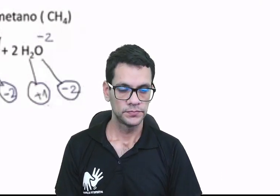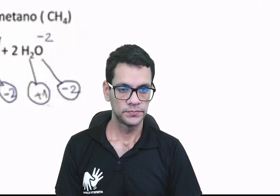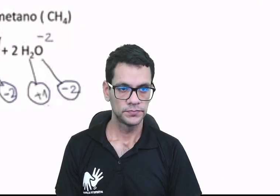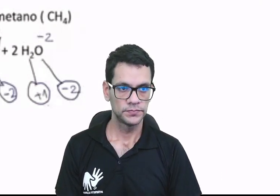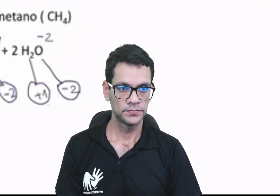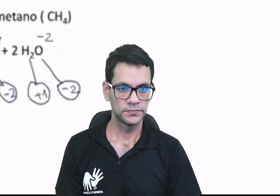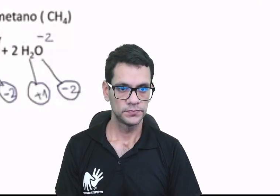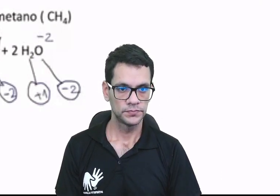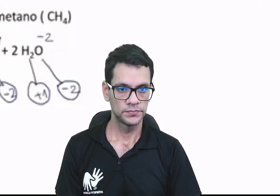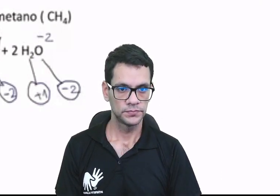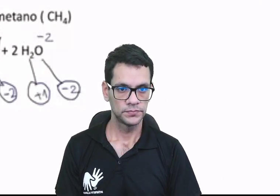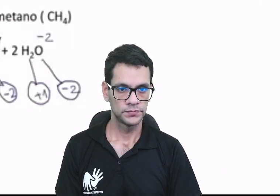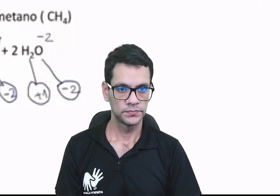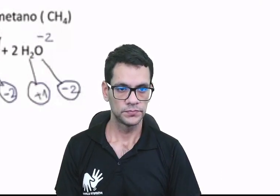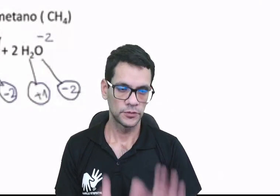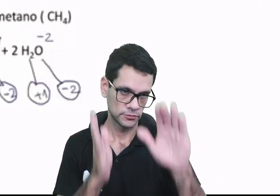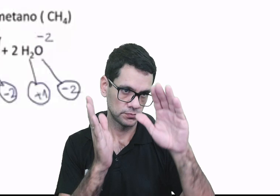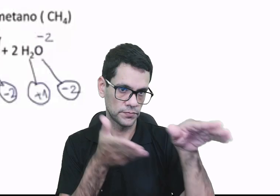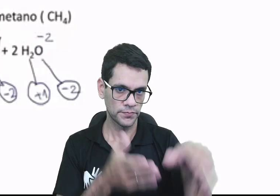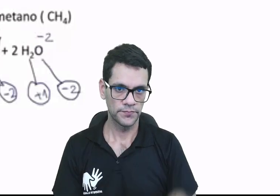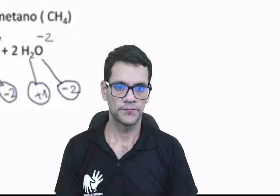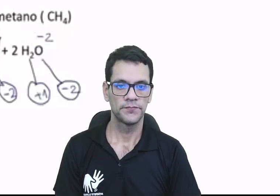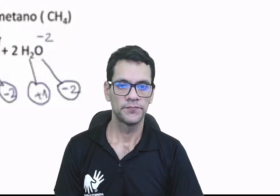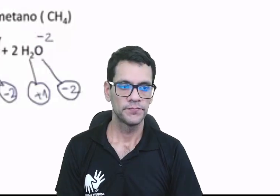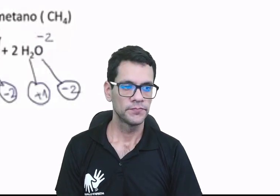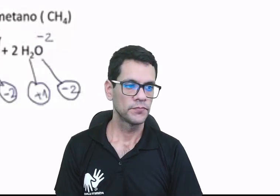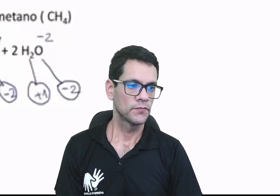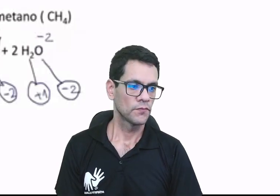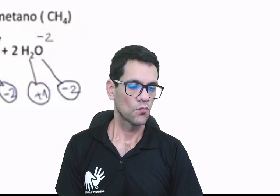Certo? Aí eu vou pegar aqui uma outra cor.